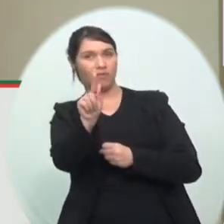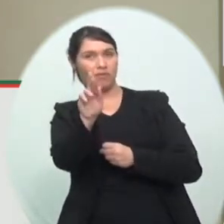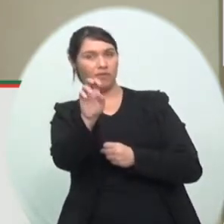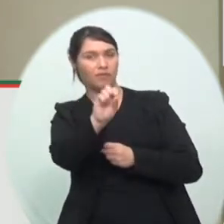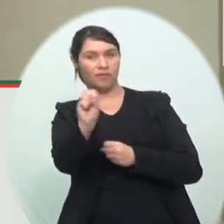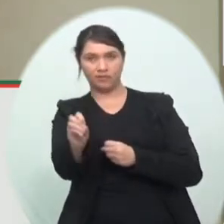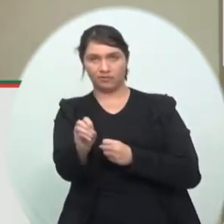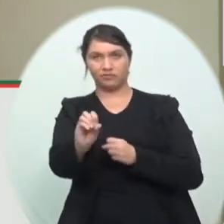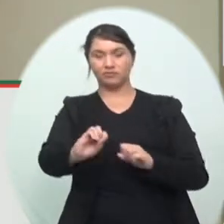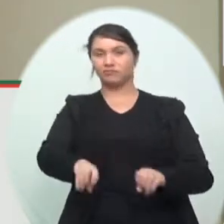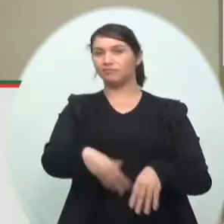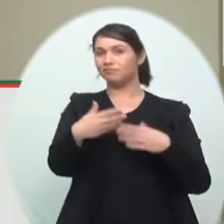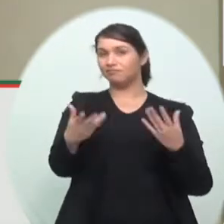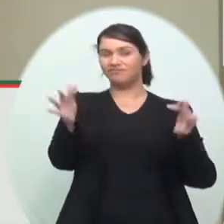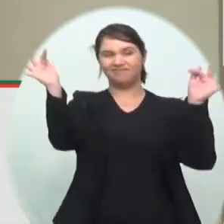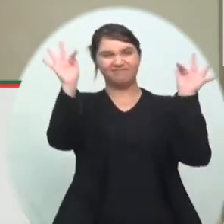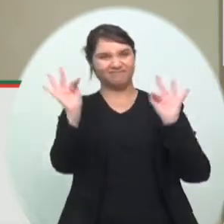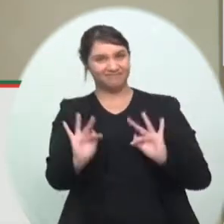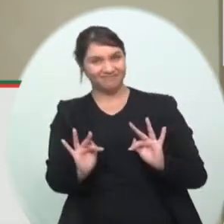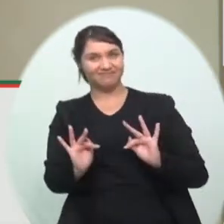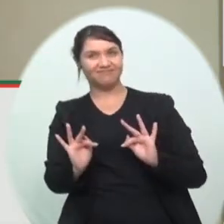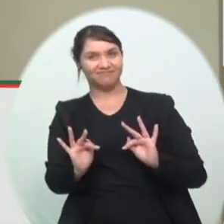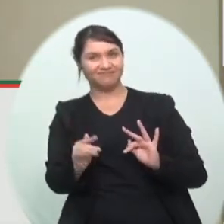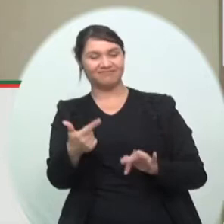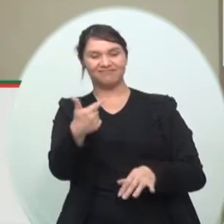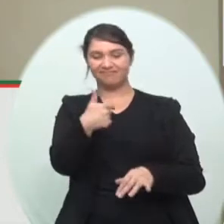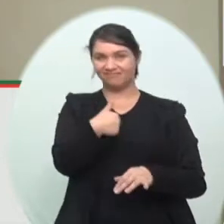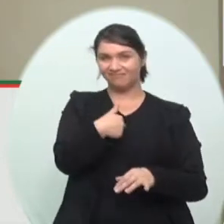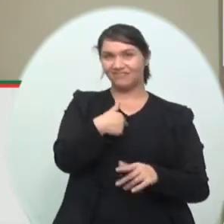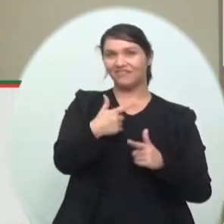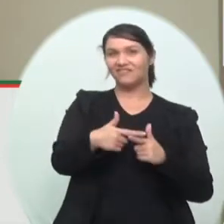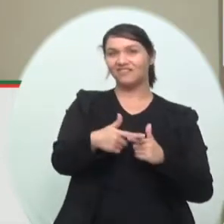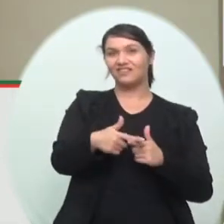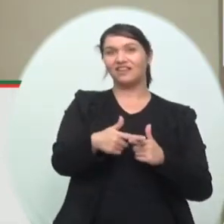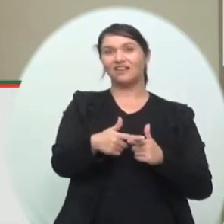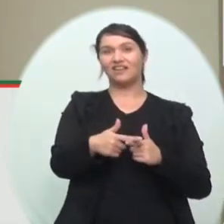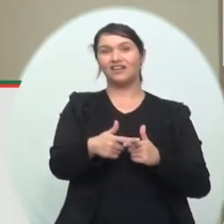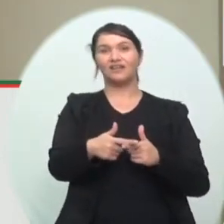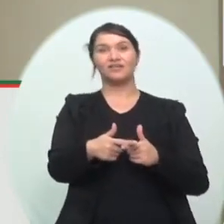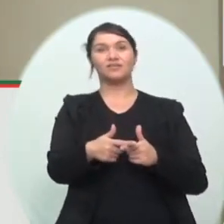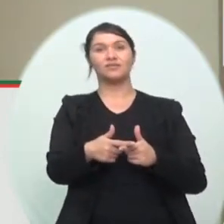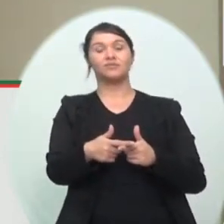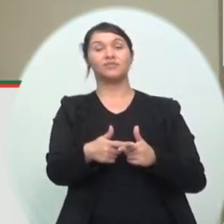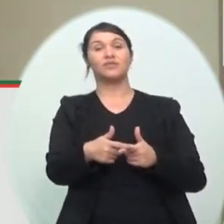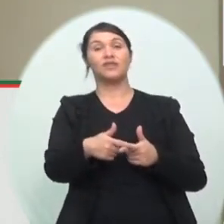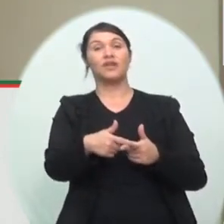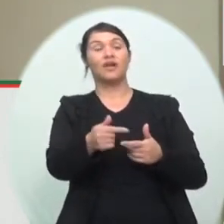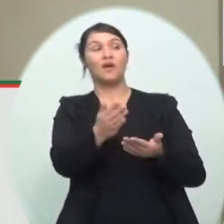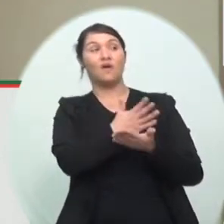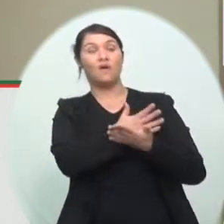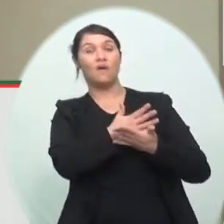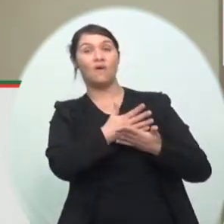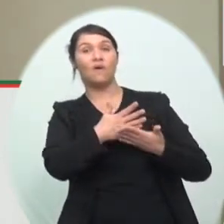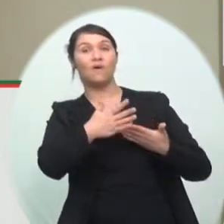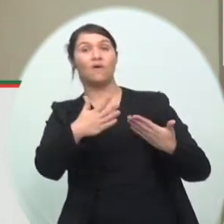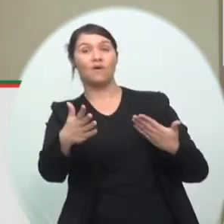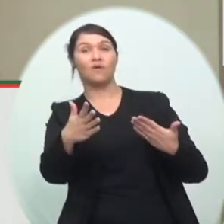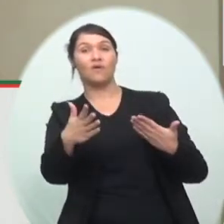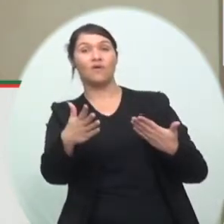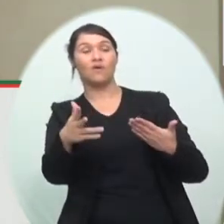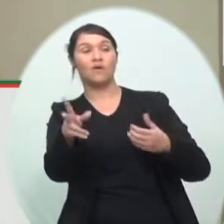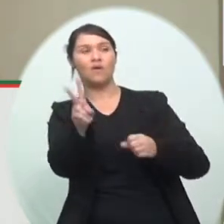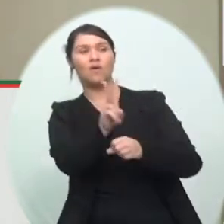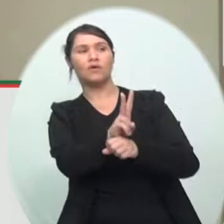E mais feliz ainda por começar a ser administrado pela FASC, que é uma entidade que